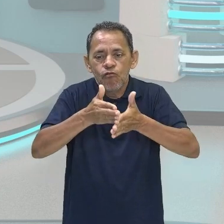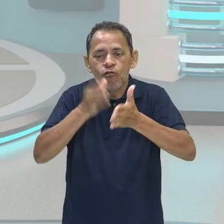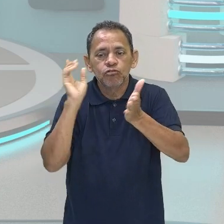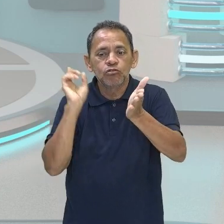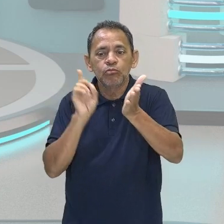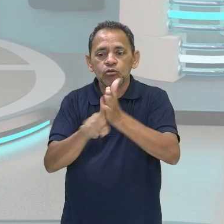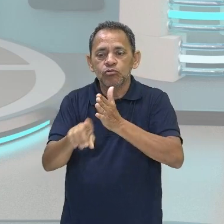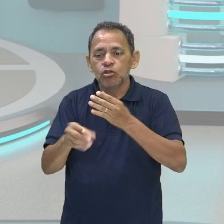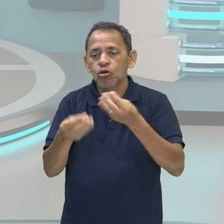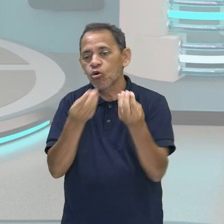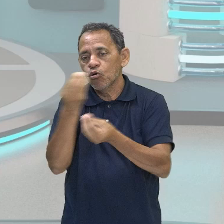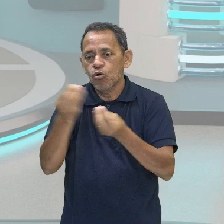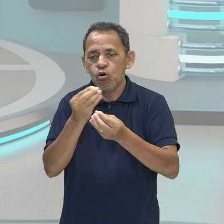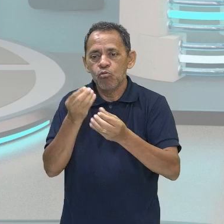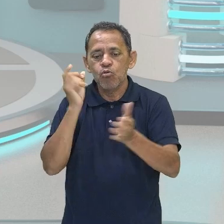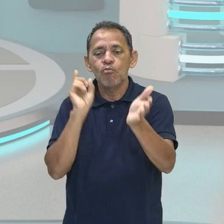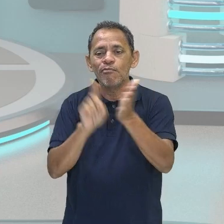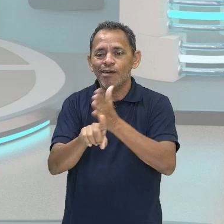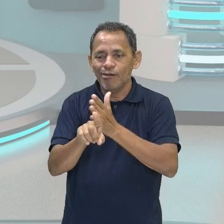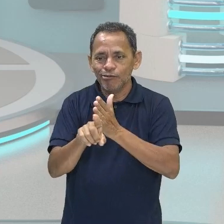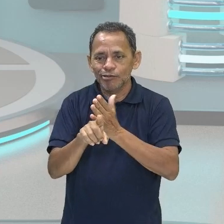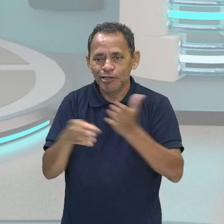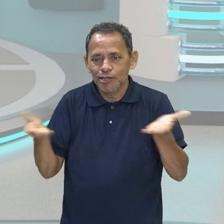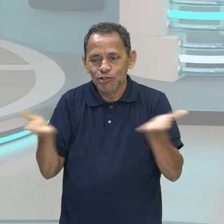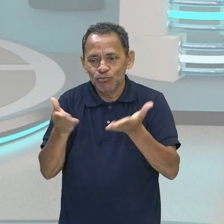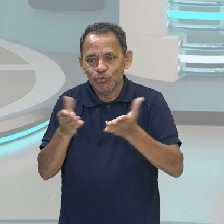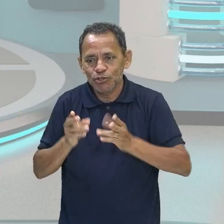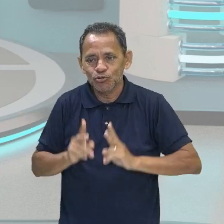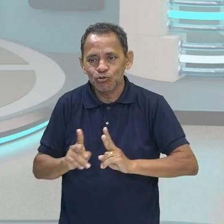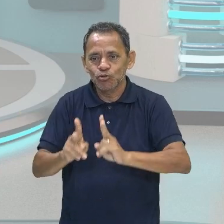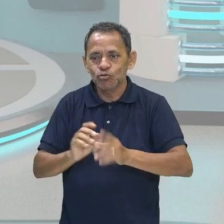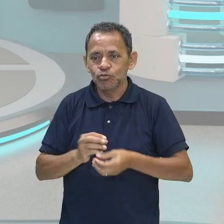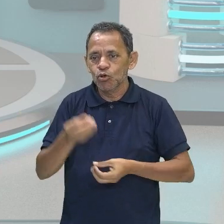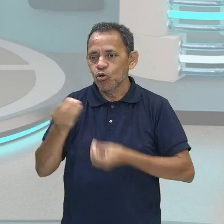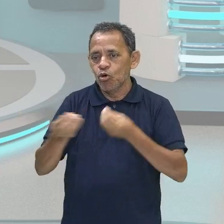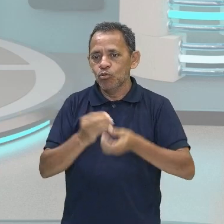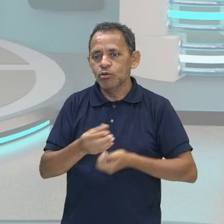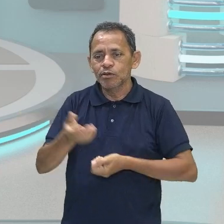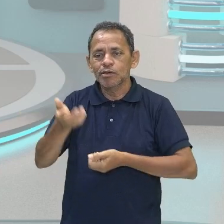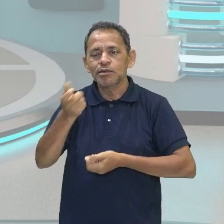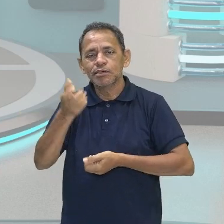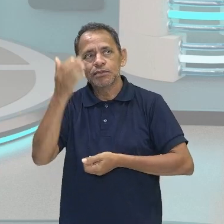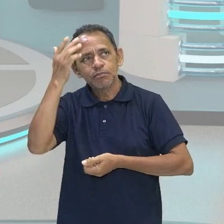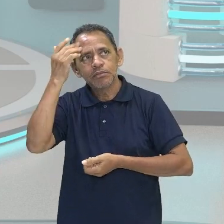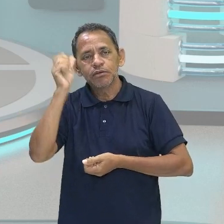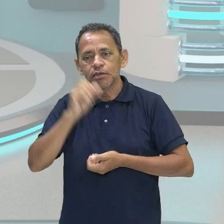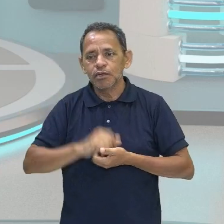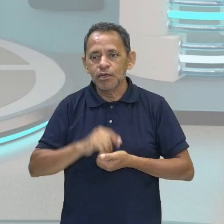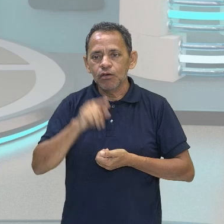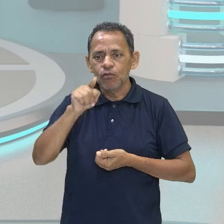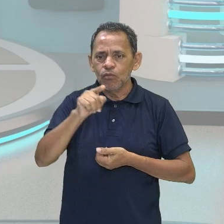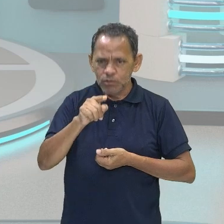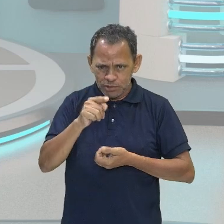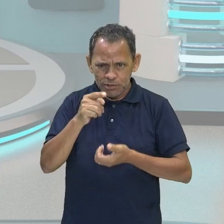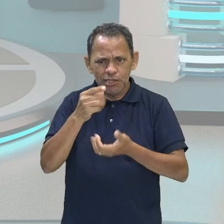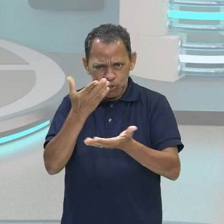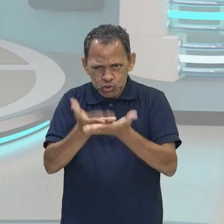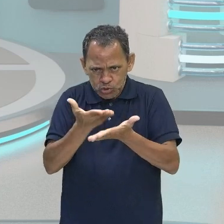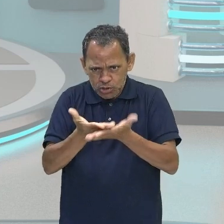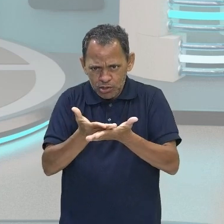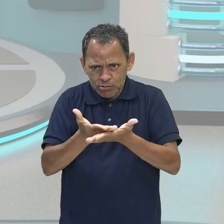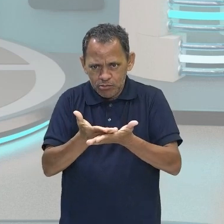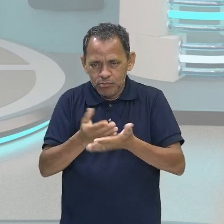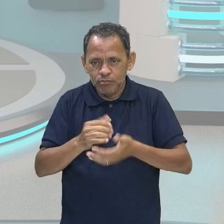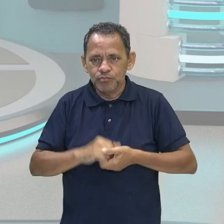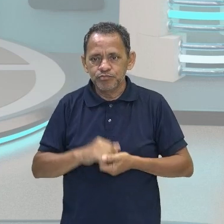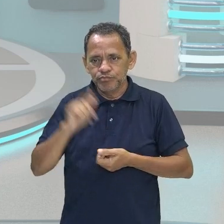posso perguntar no present continuous? Se eu quiser saber assim, ó, você está estudando? Ok?